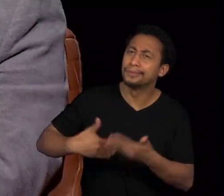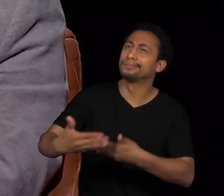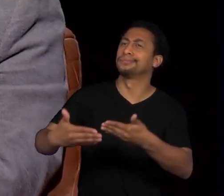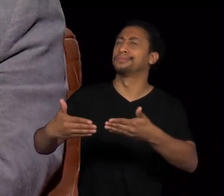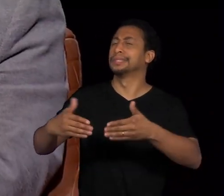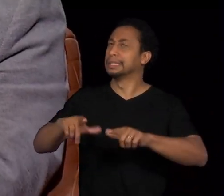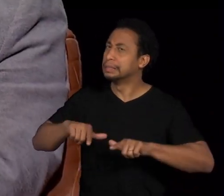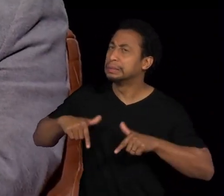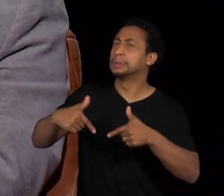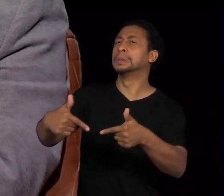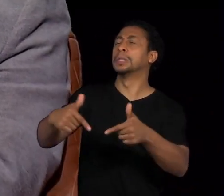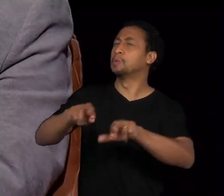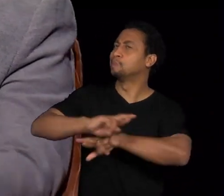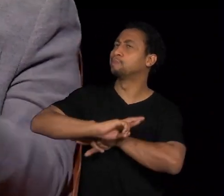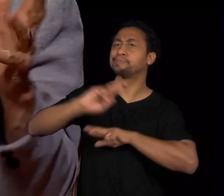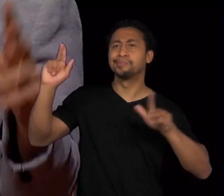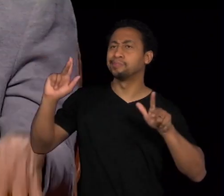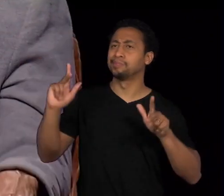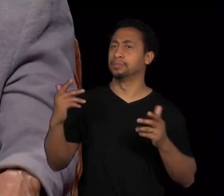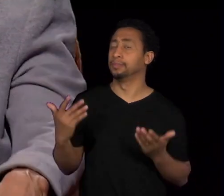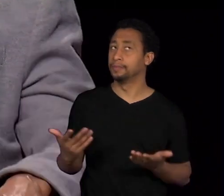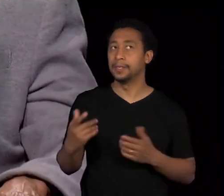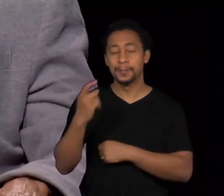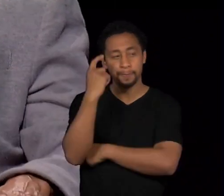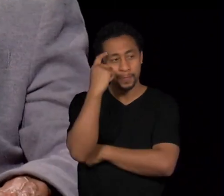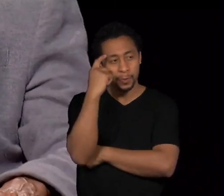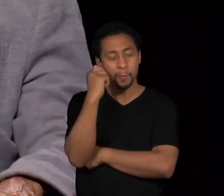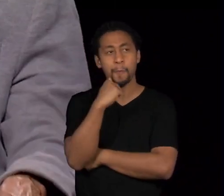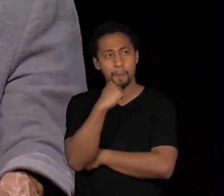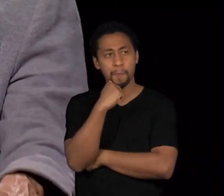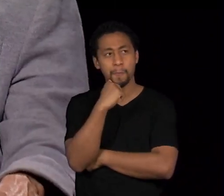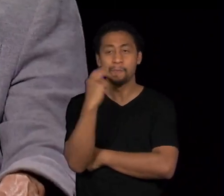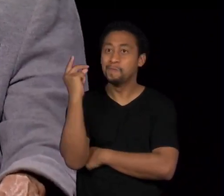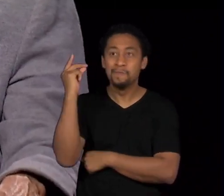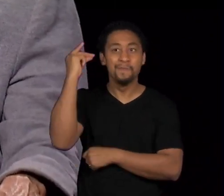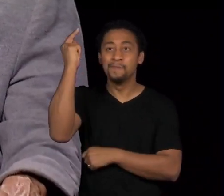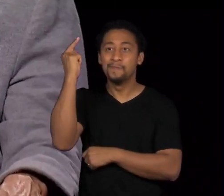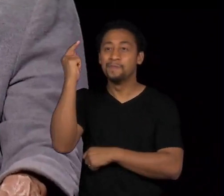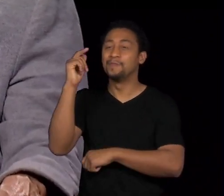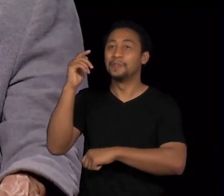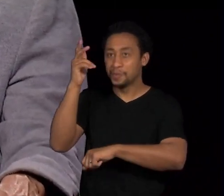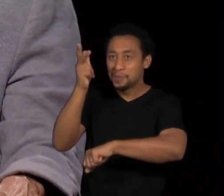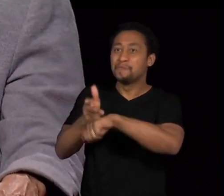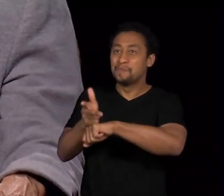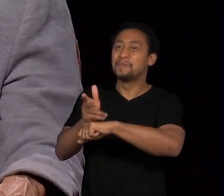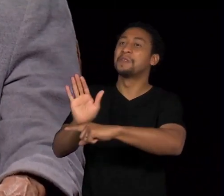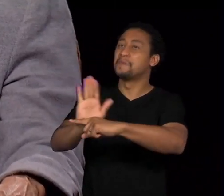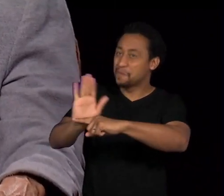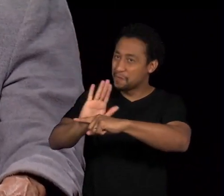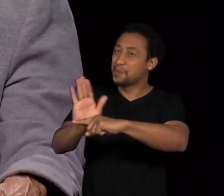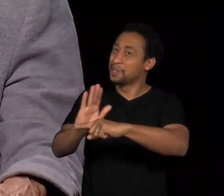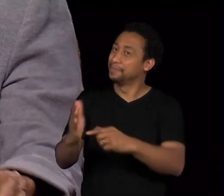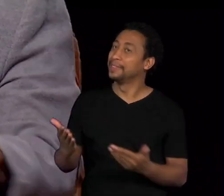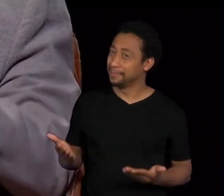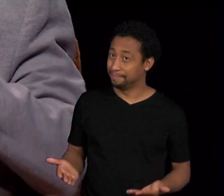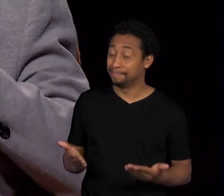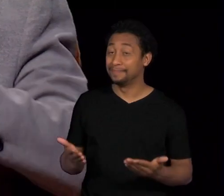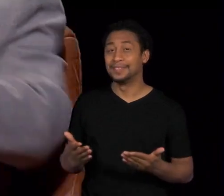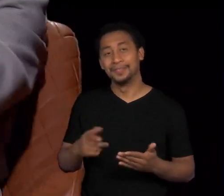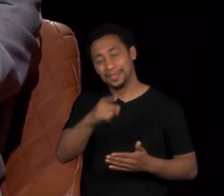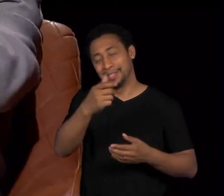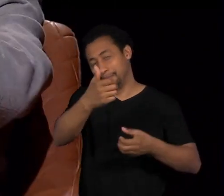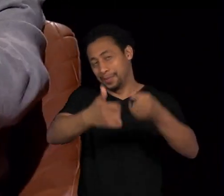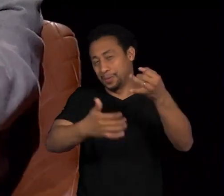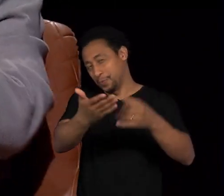coisa mais ousada E aí foi quando pensamos no filme né e eu acho a sua definição não é